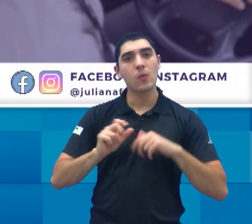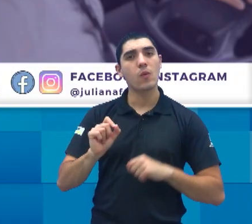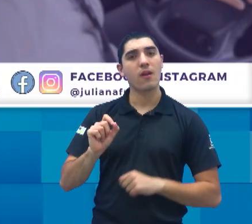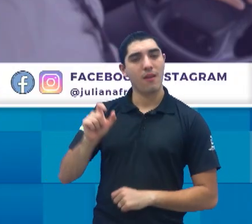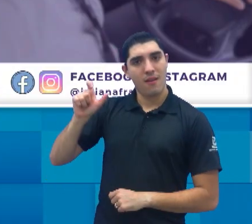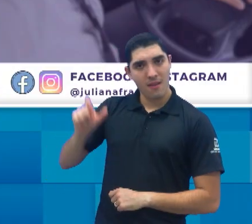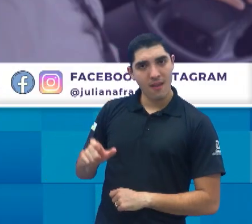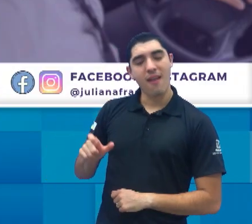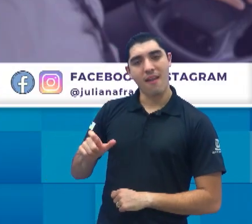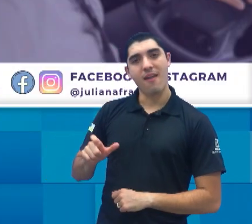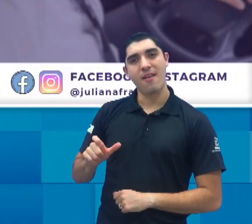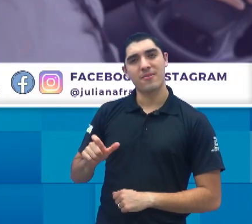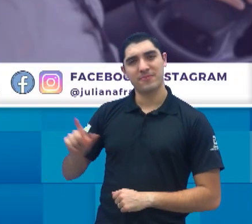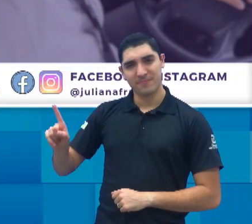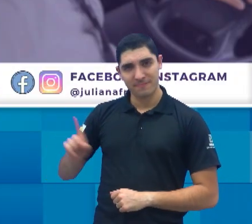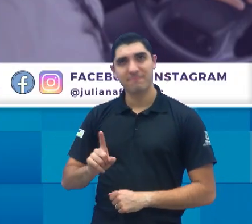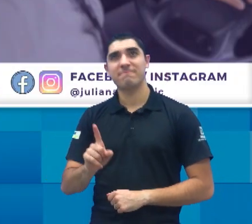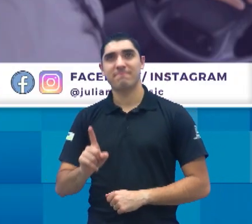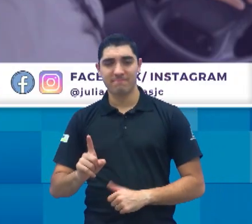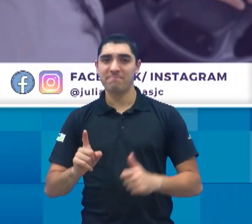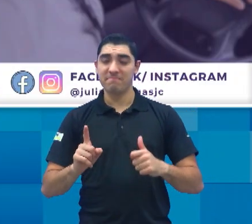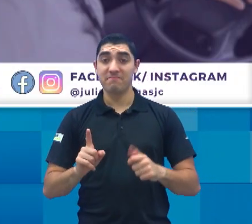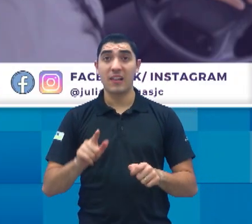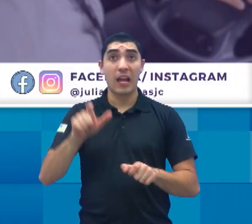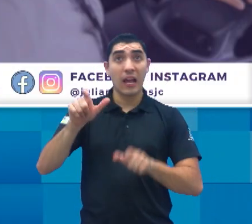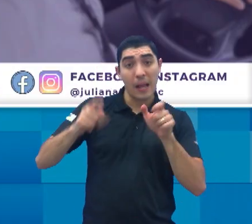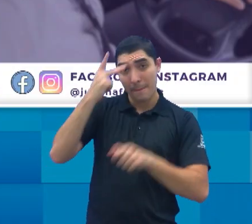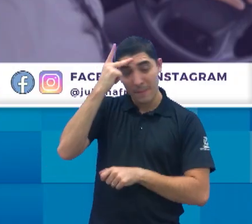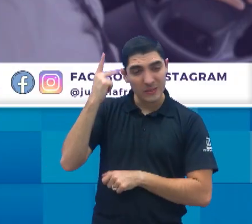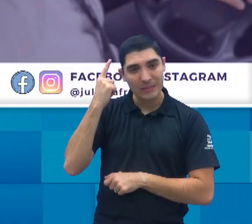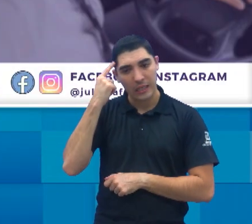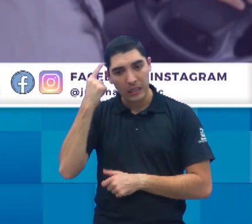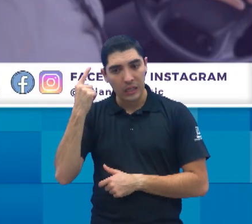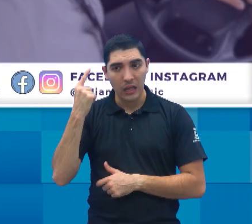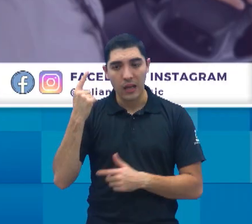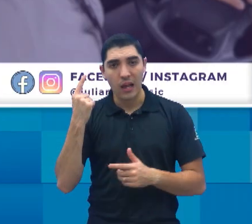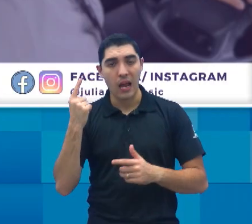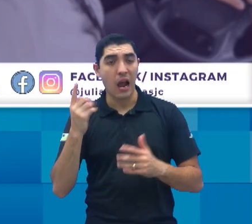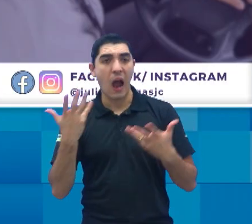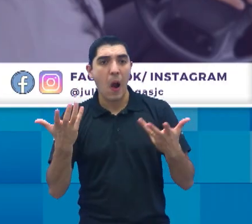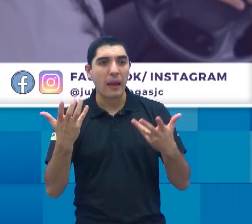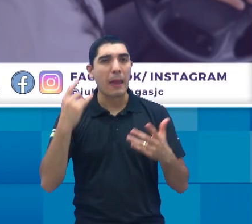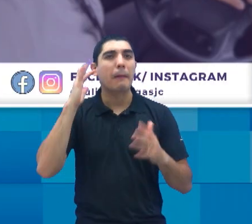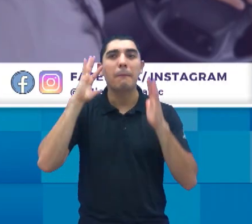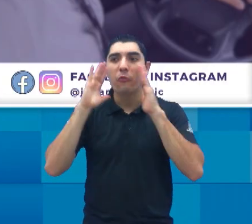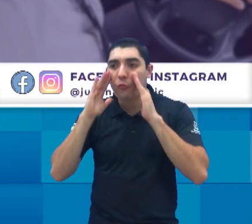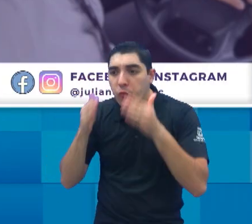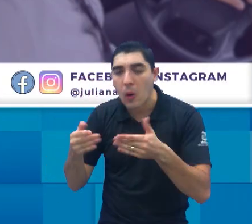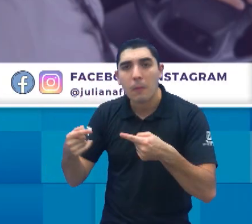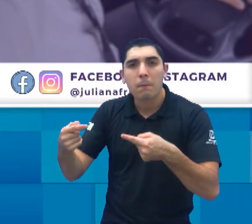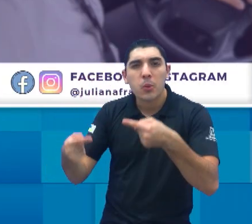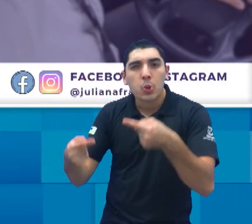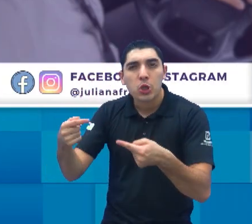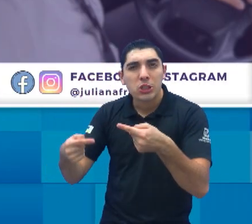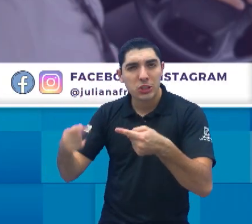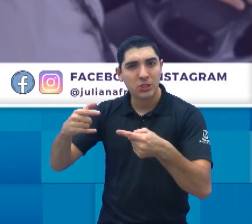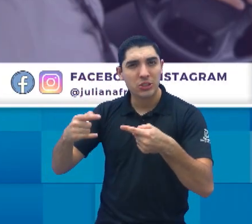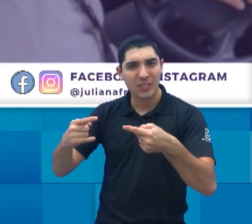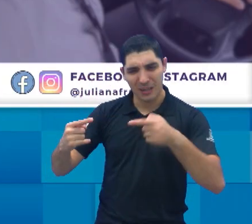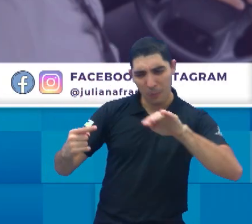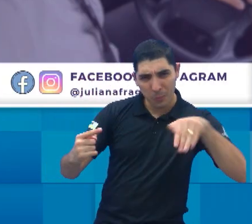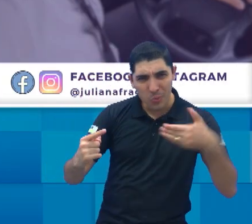enquanto, algumas pessoas tentam transformar em disputa política, ideológica, violenta e